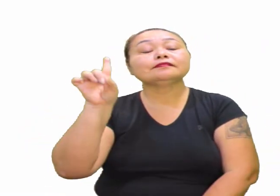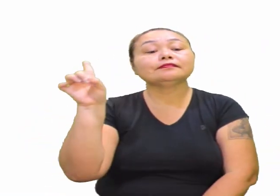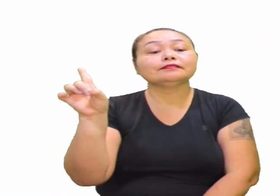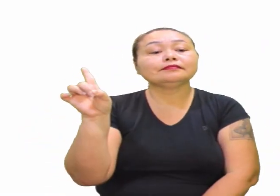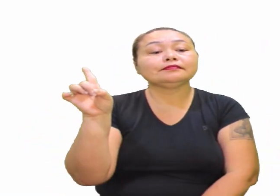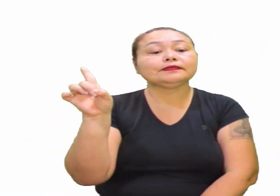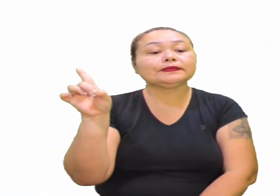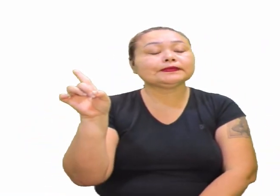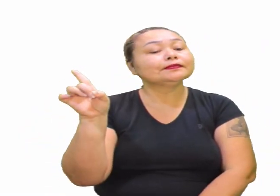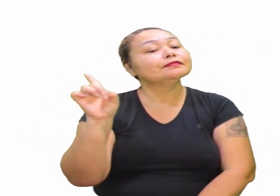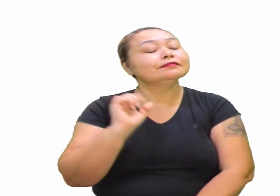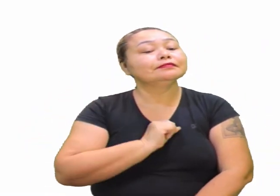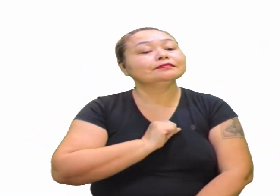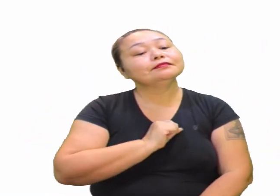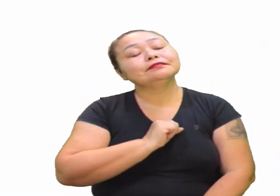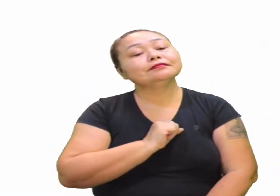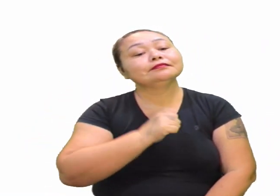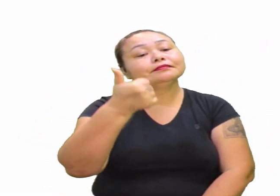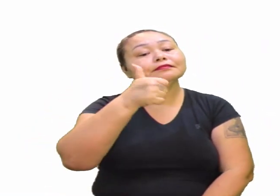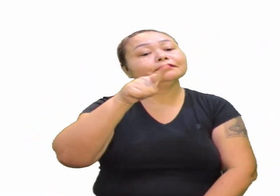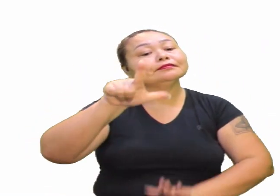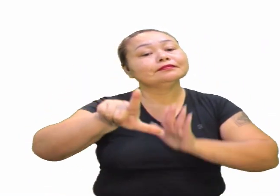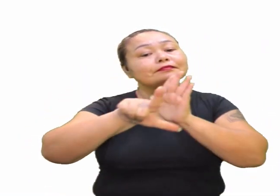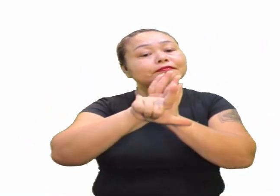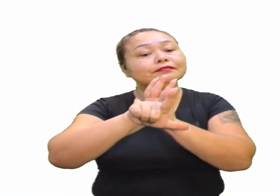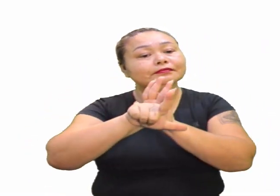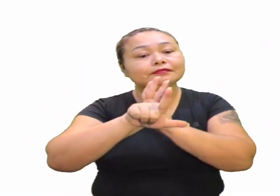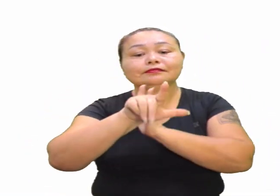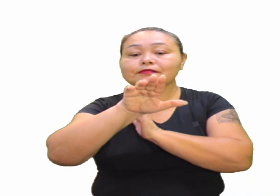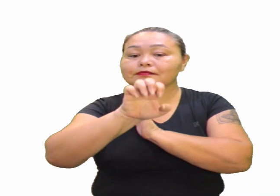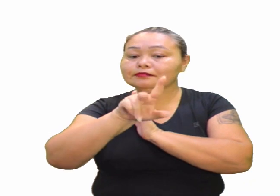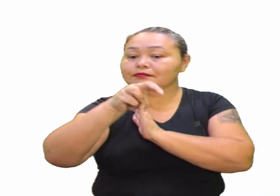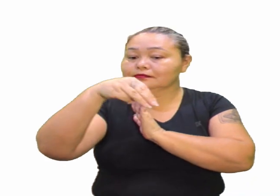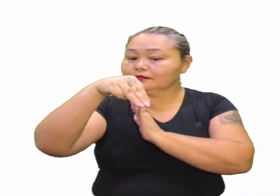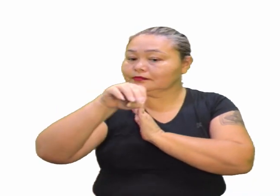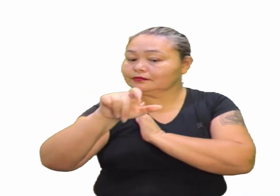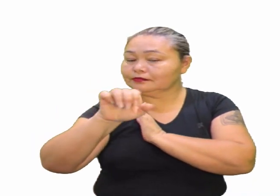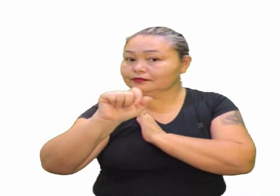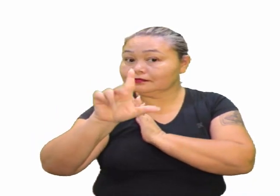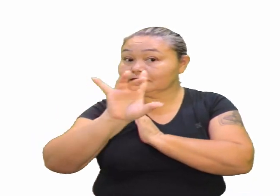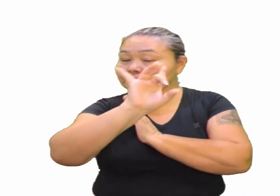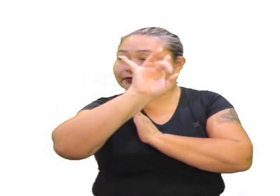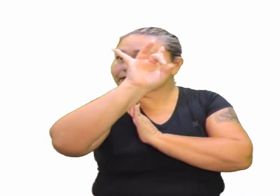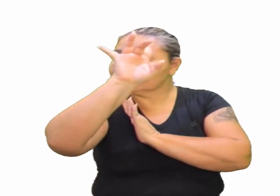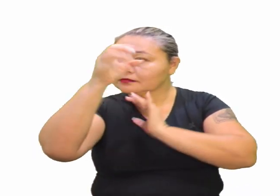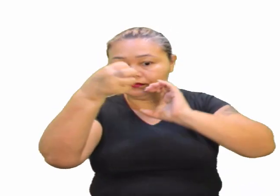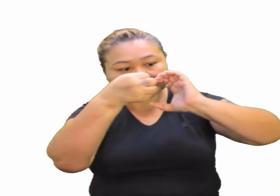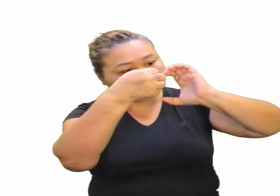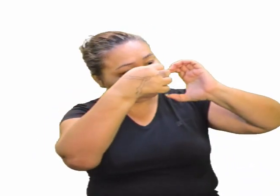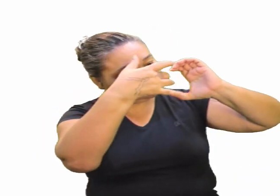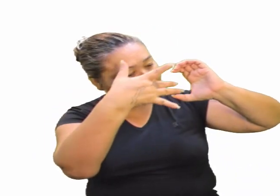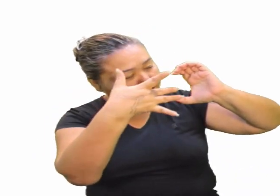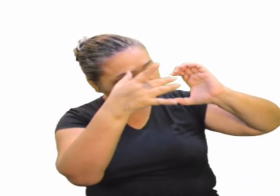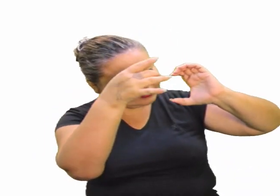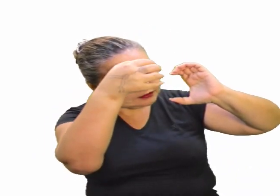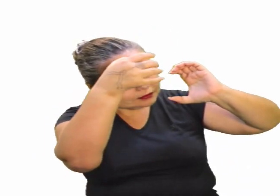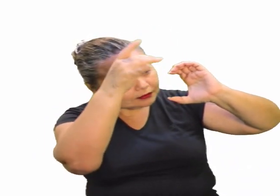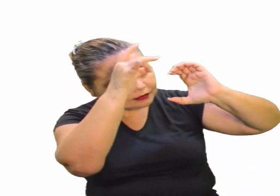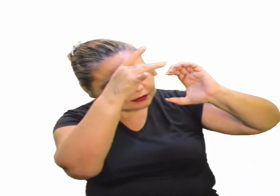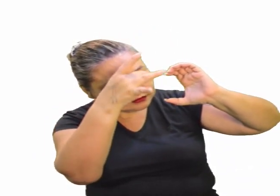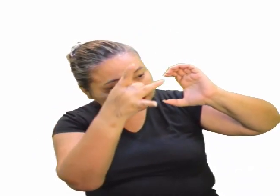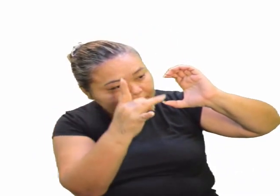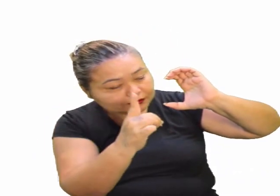Então aqui, pessoal, primeira lei de Mendel. Cada característica é determinada